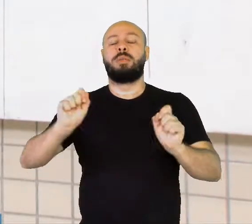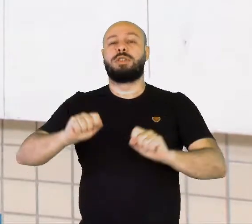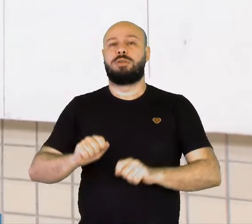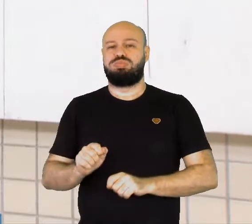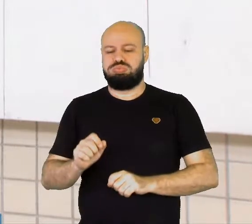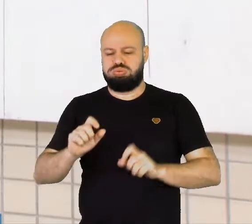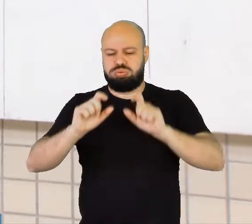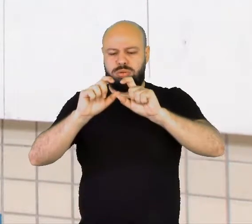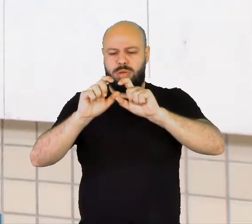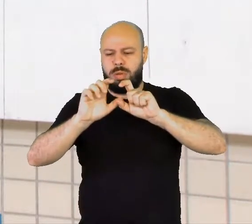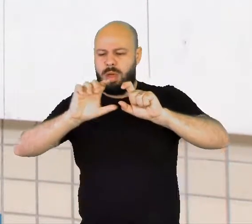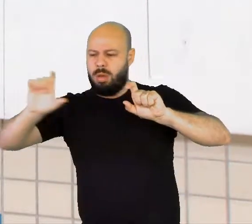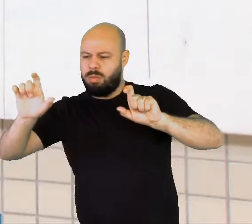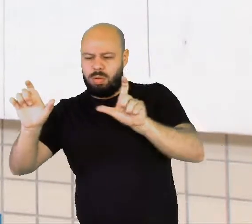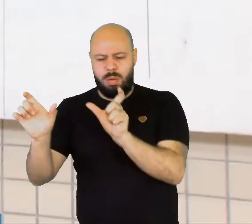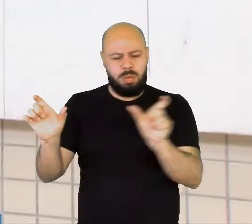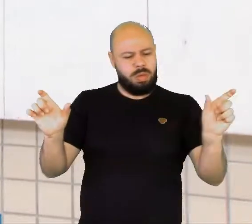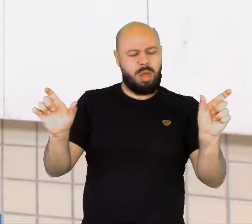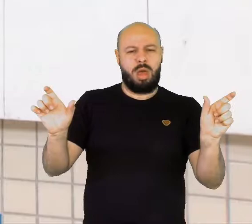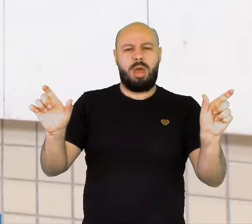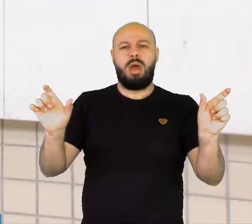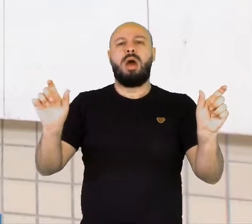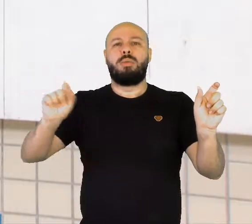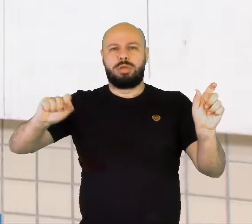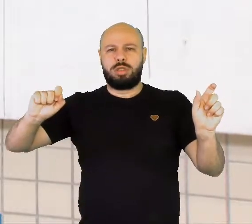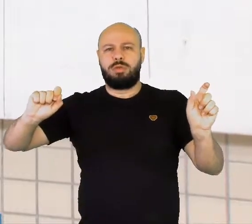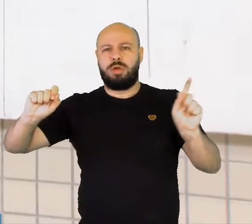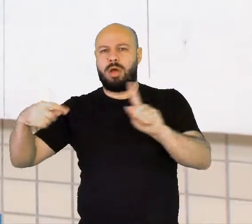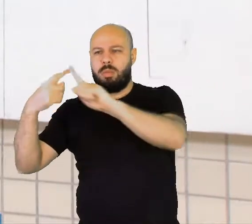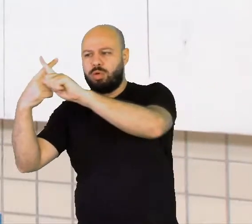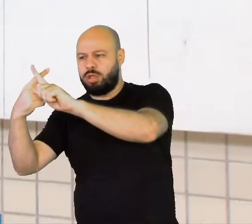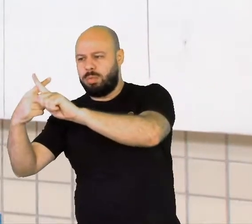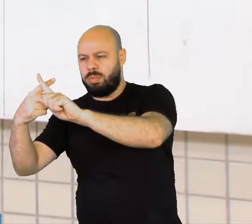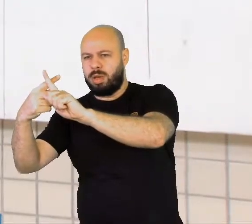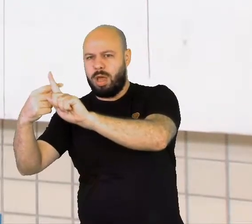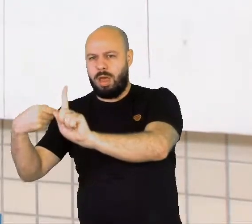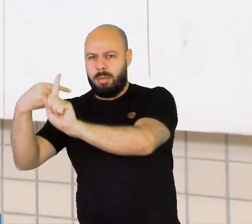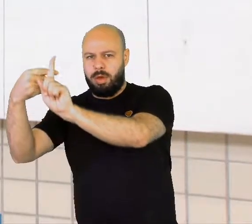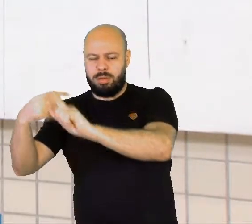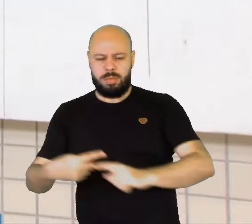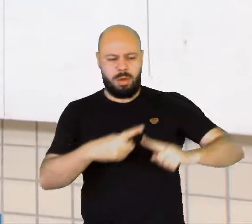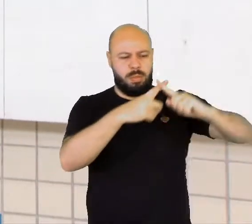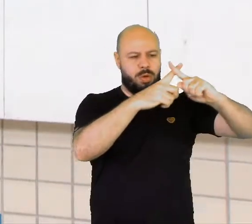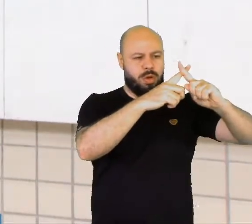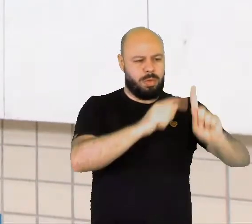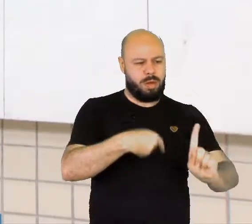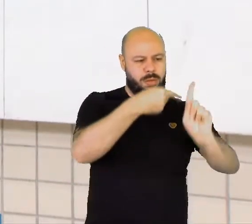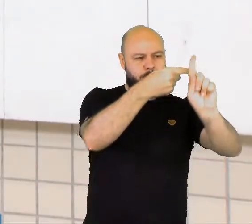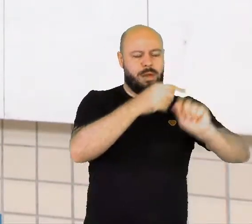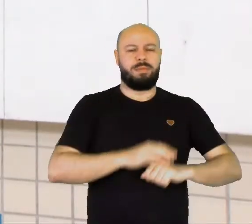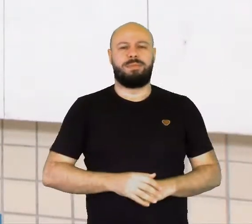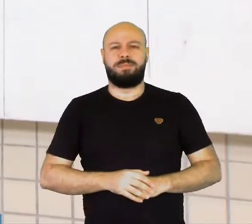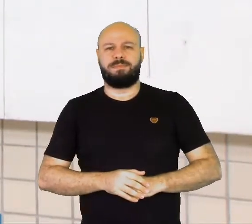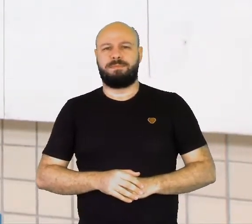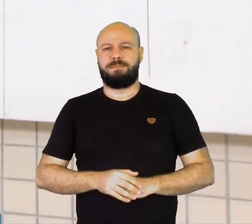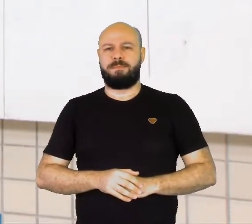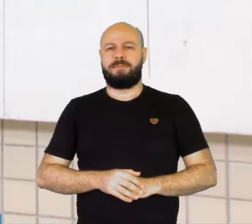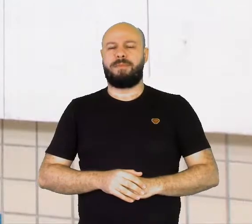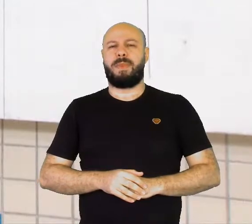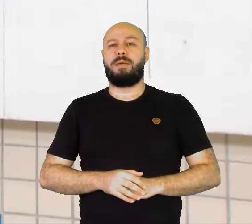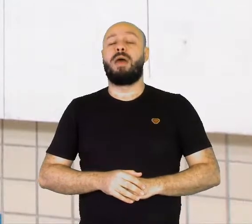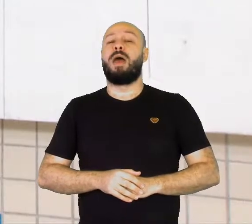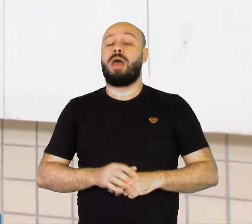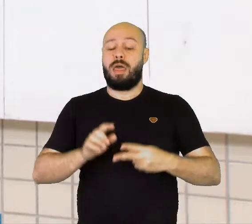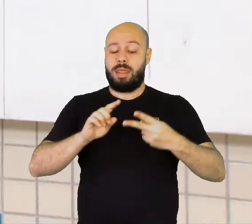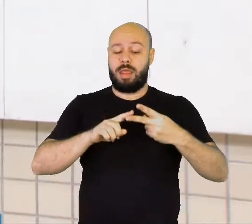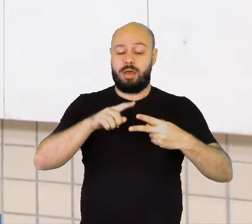da inequação pela mesma quantidade positiva. Com esses nossos dois conceitos, com essas nossas duas propriedades, eu já